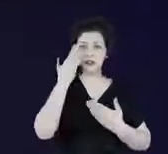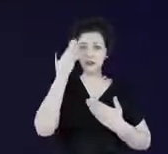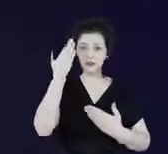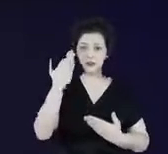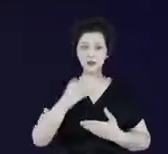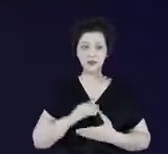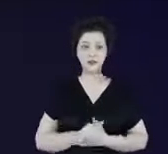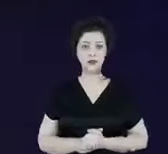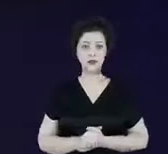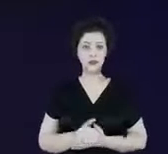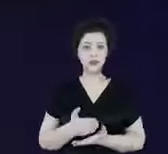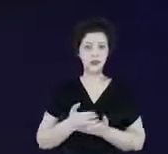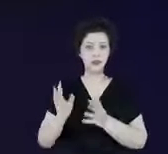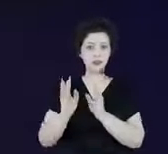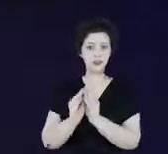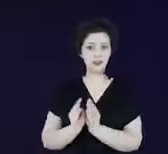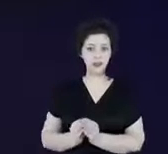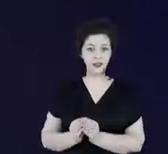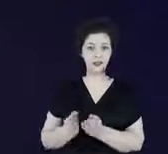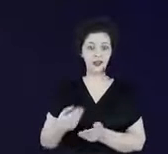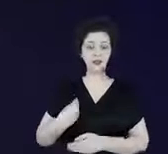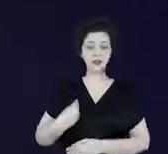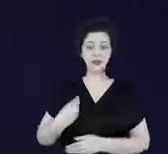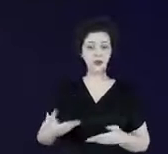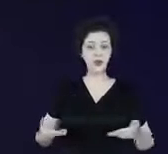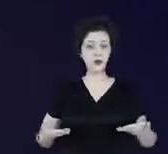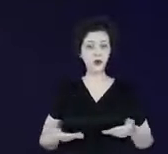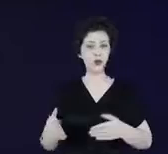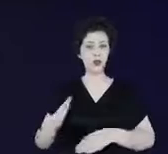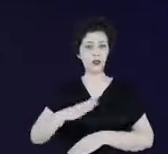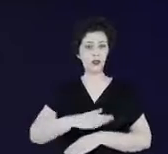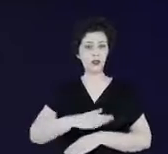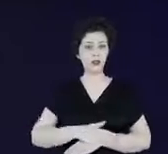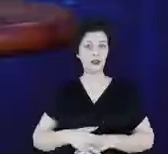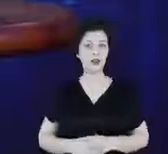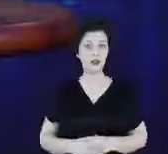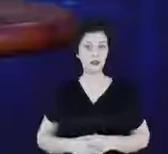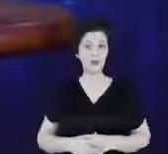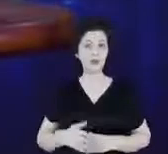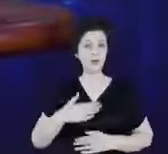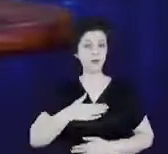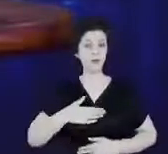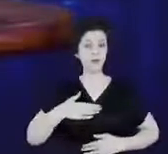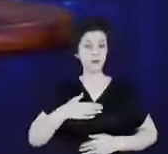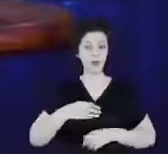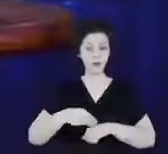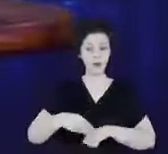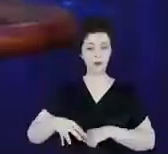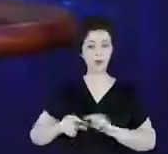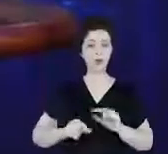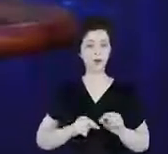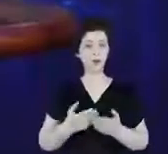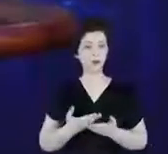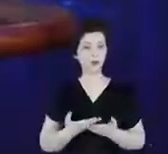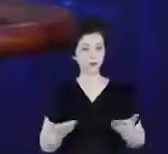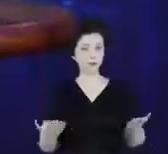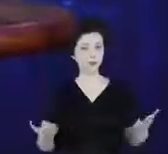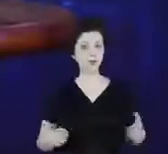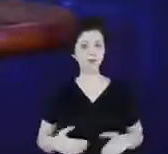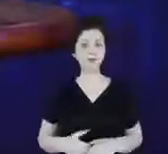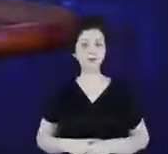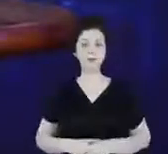Obrigado a todos pela portaria que presente hoje é essa tarde vai ser um prazer aqui compartilhar um pouco com vocês